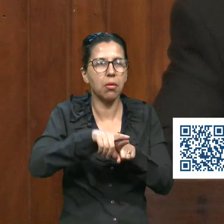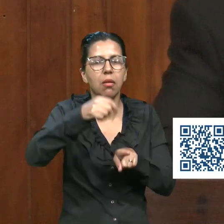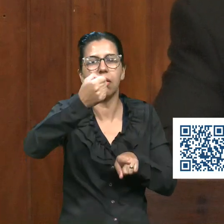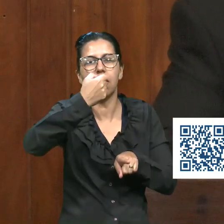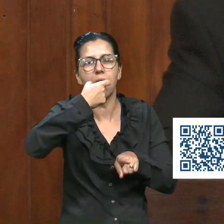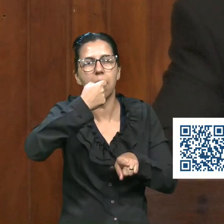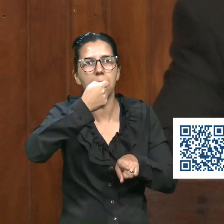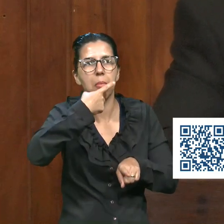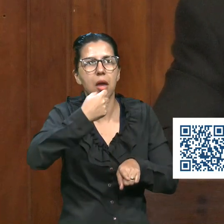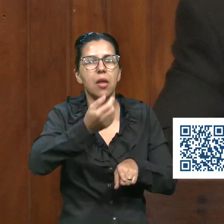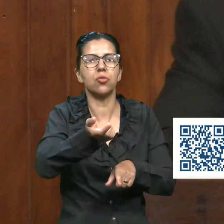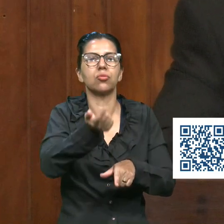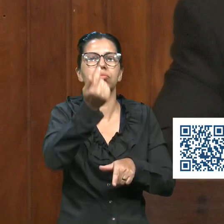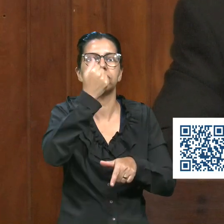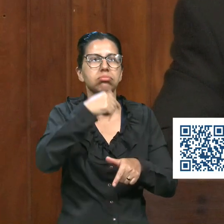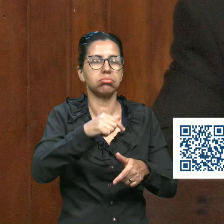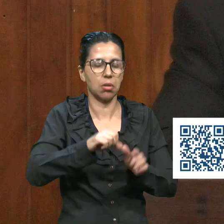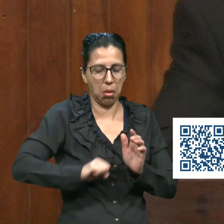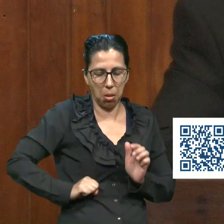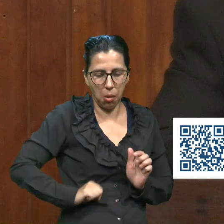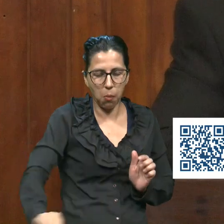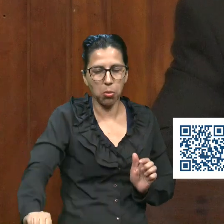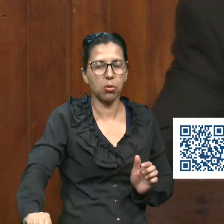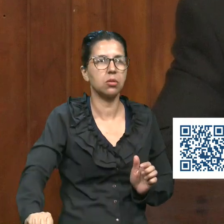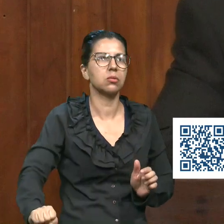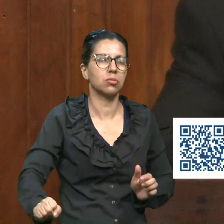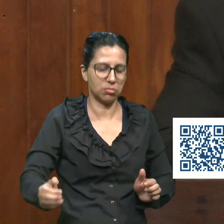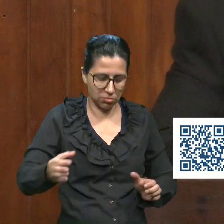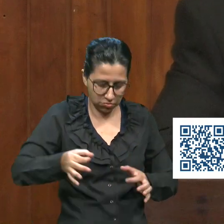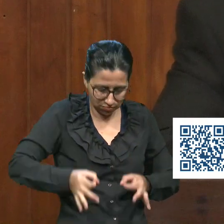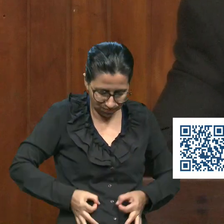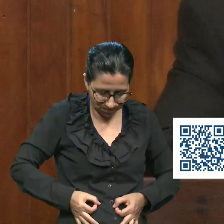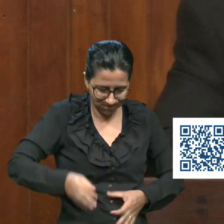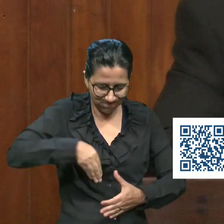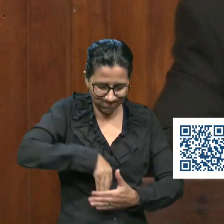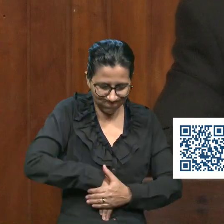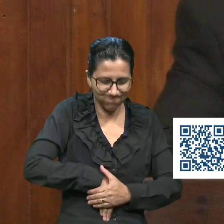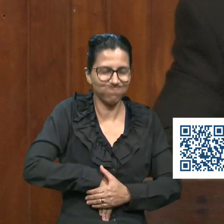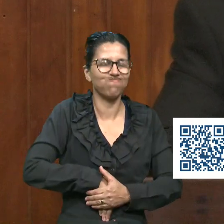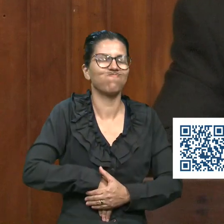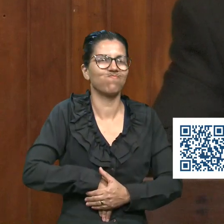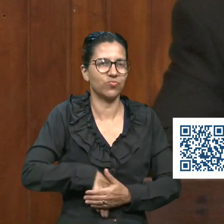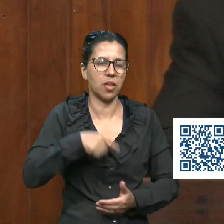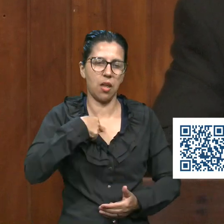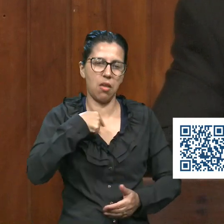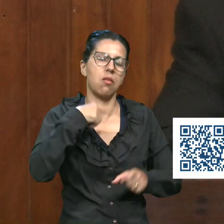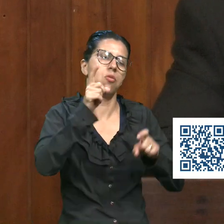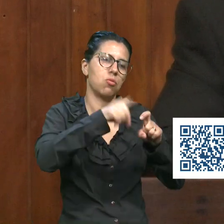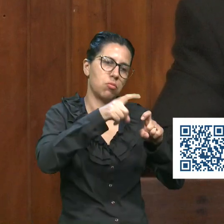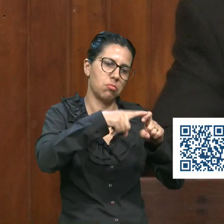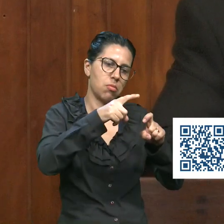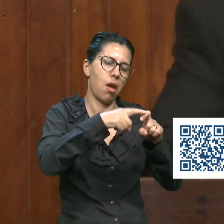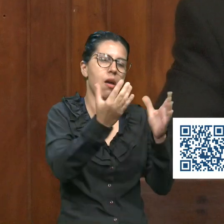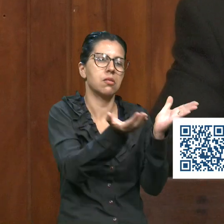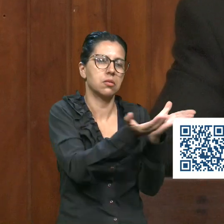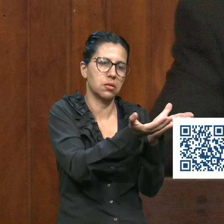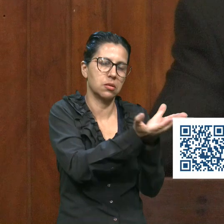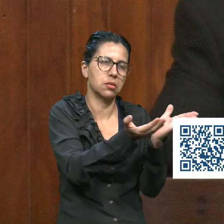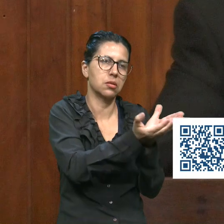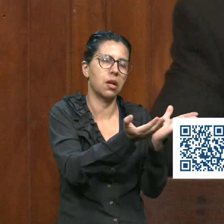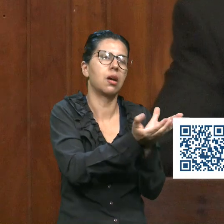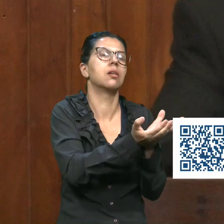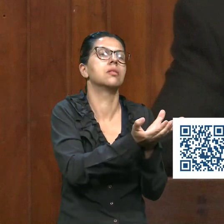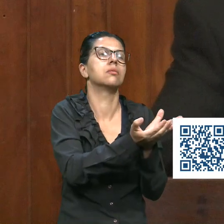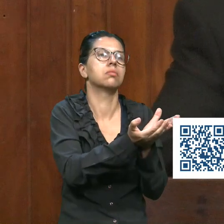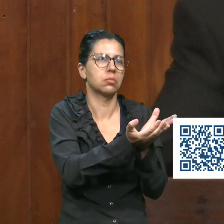o que ela toma no sentido de fazer o aborto. Portanto, como médico cristão, eu não poderia deixar de subir essa